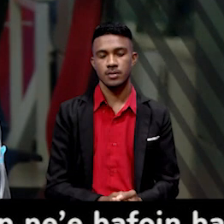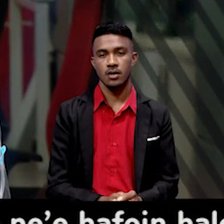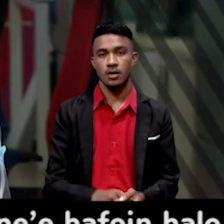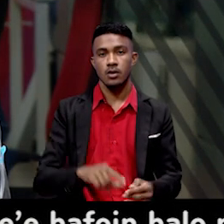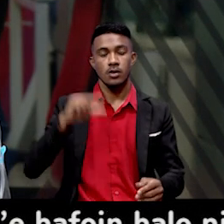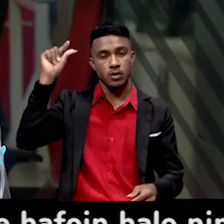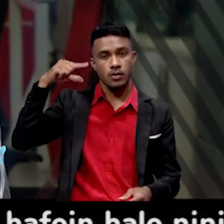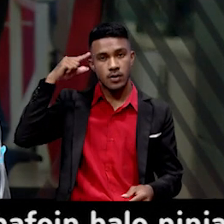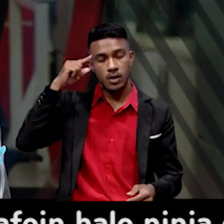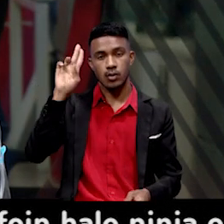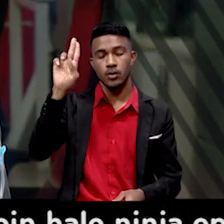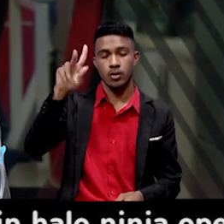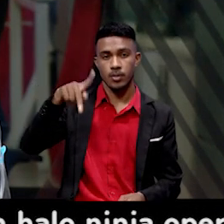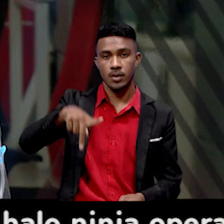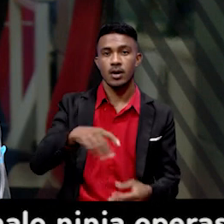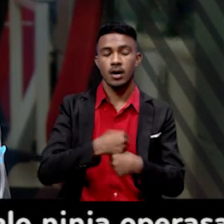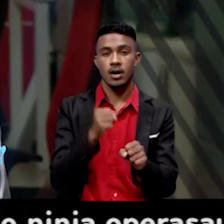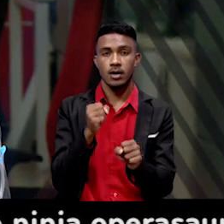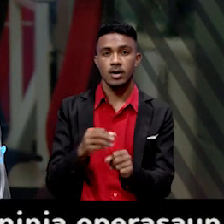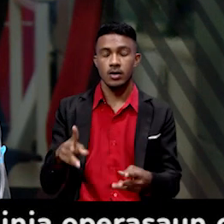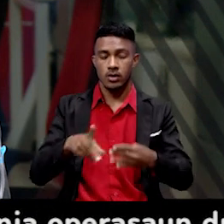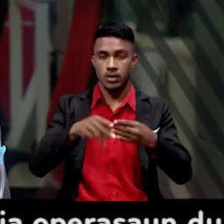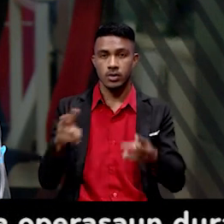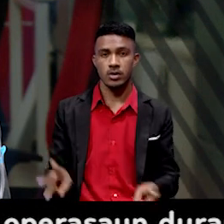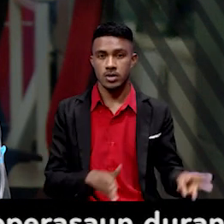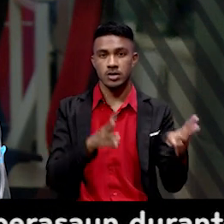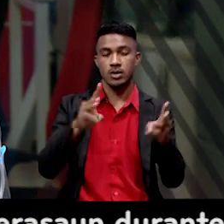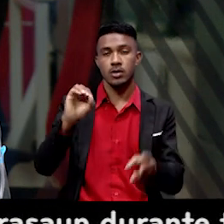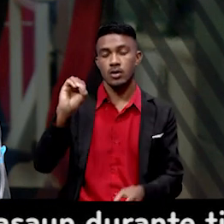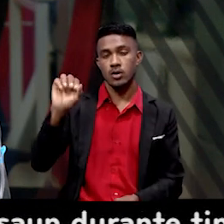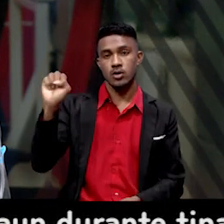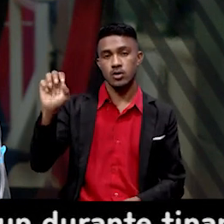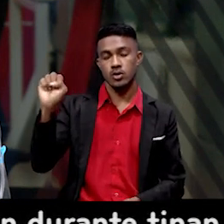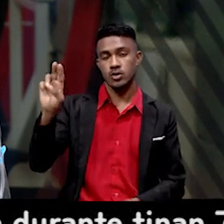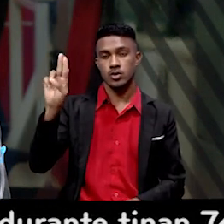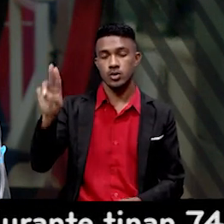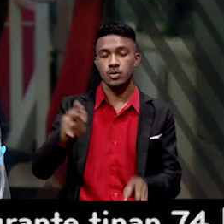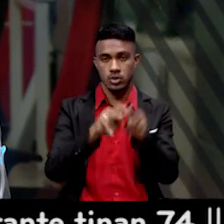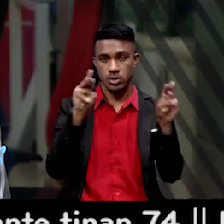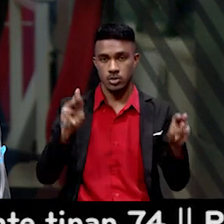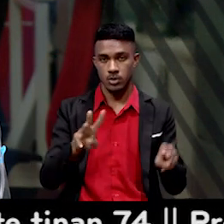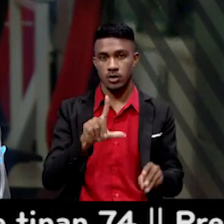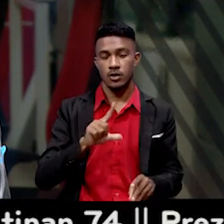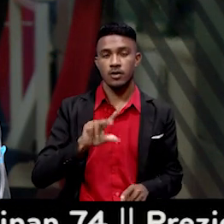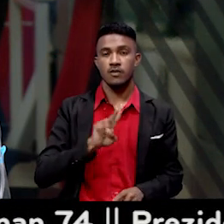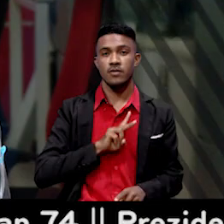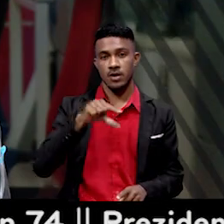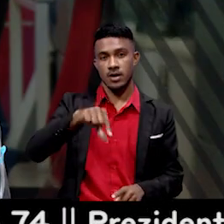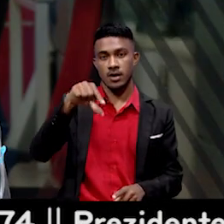Governo União Europeia inaugura a estrada rural e a Sucuosu de Cima no Builale, município de Viqueque.